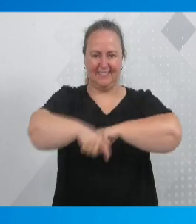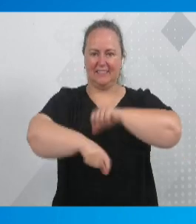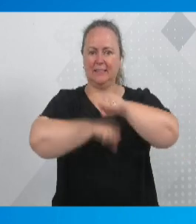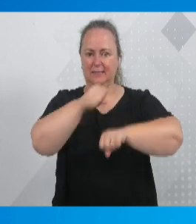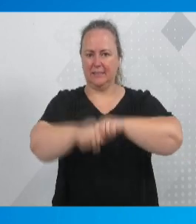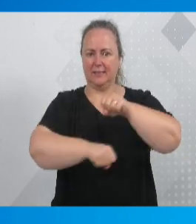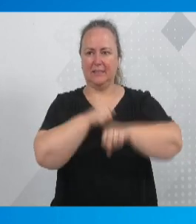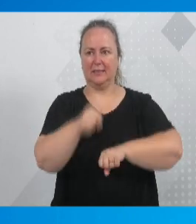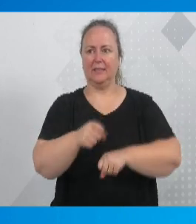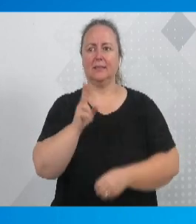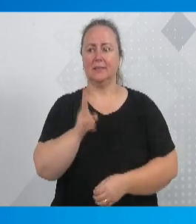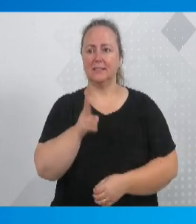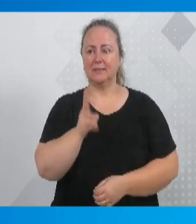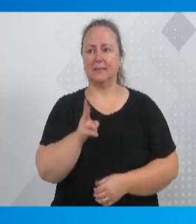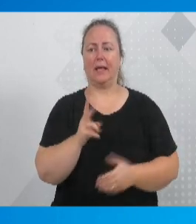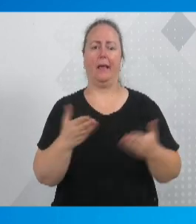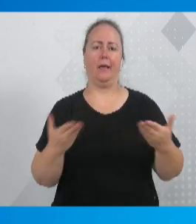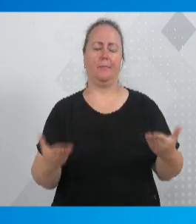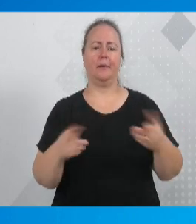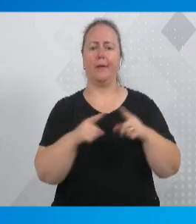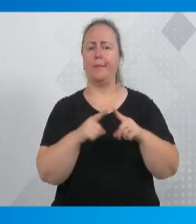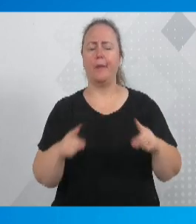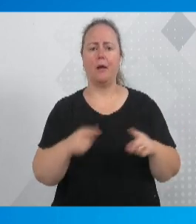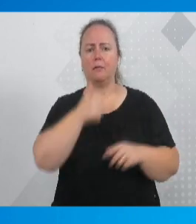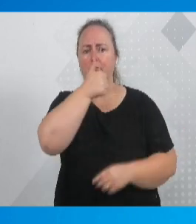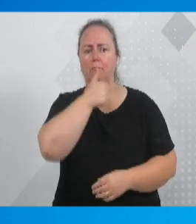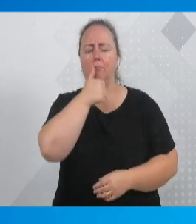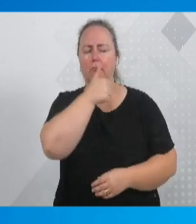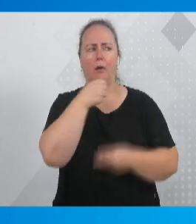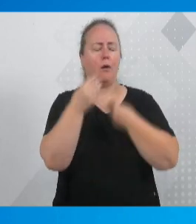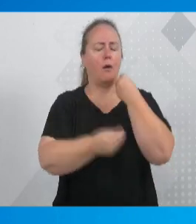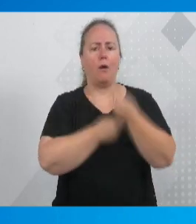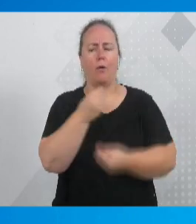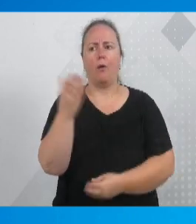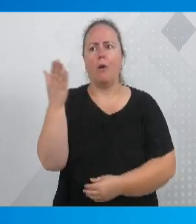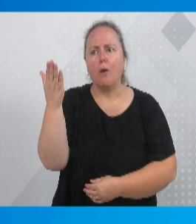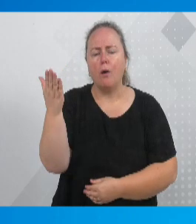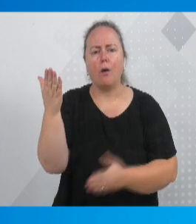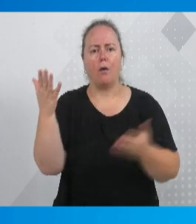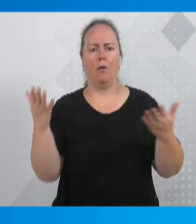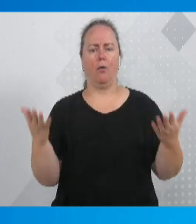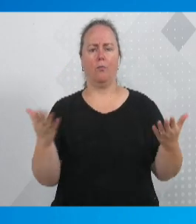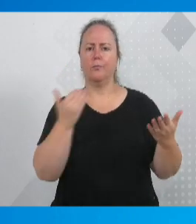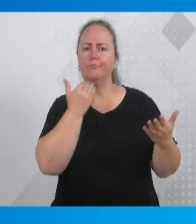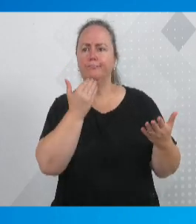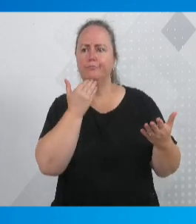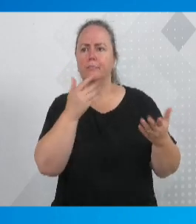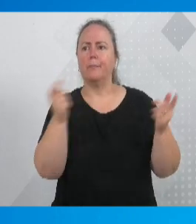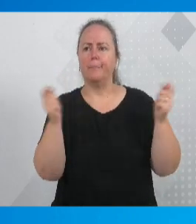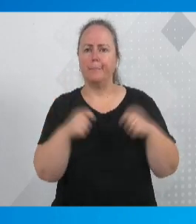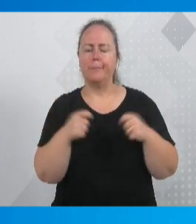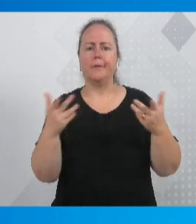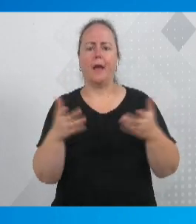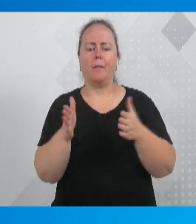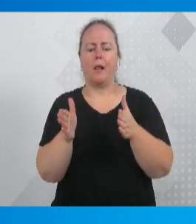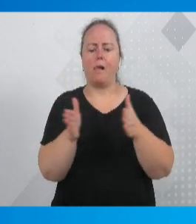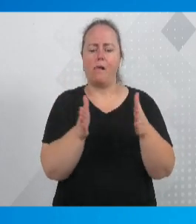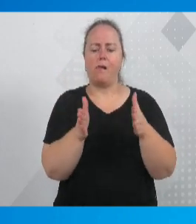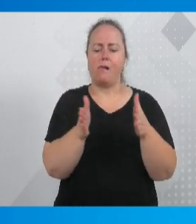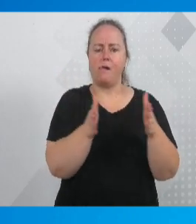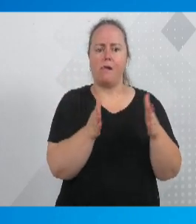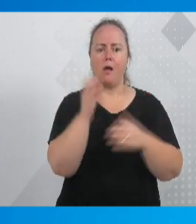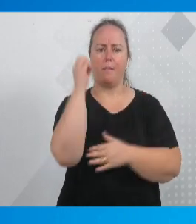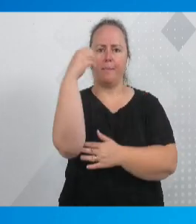também o Tião do orto também já fez esse caminhamento que esse posse possa ser deslocado um pouco mais à frente e tem acesso na calçada